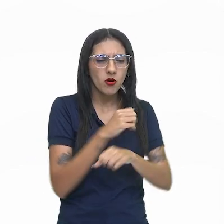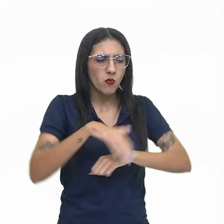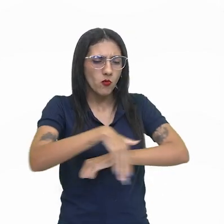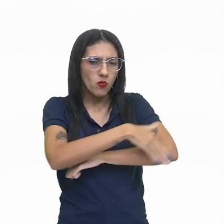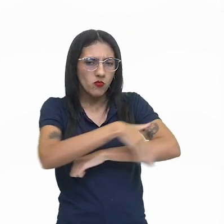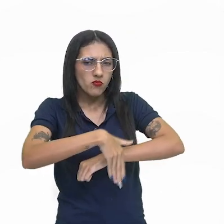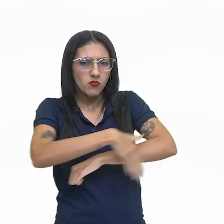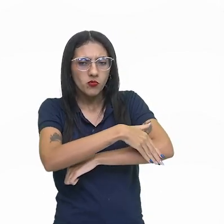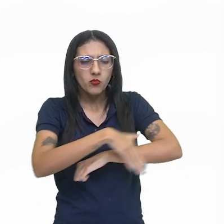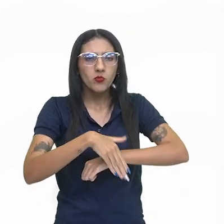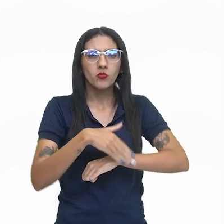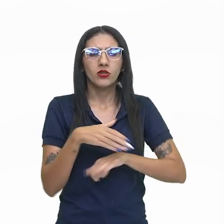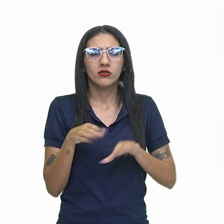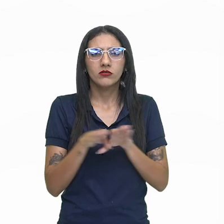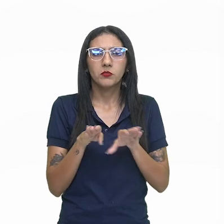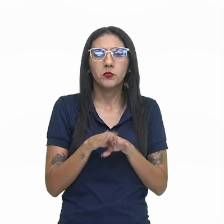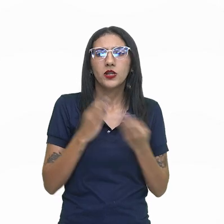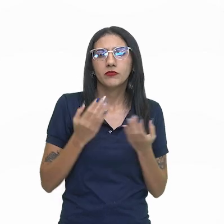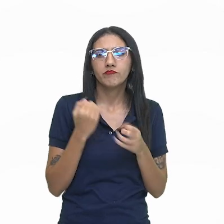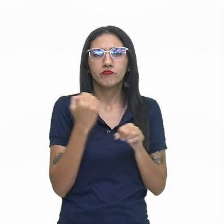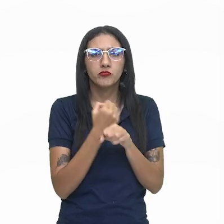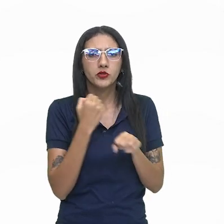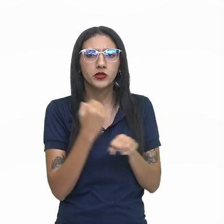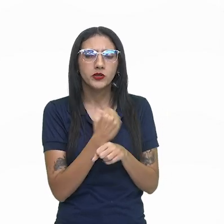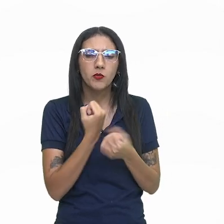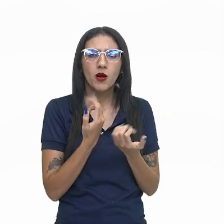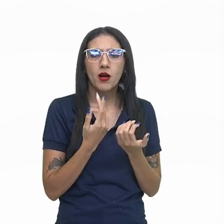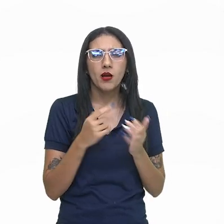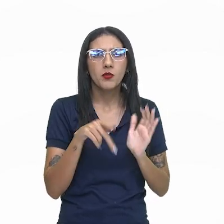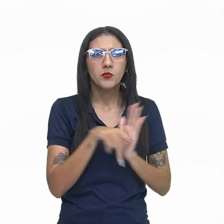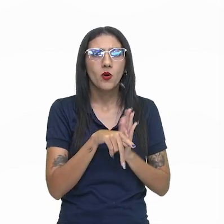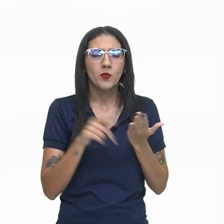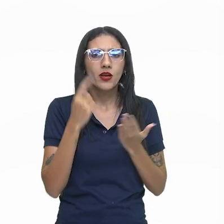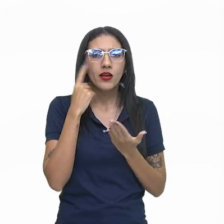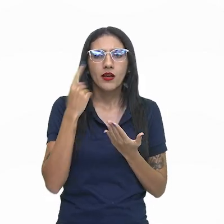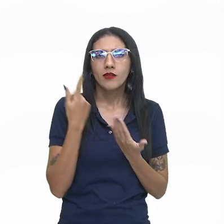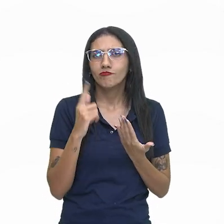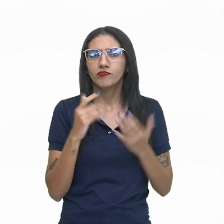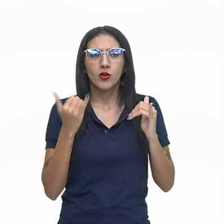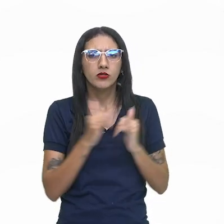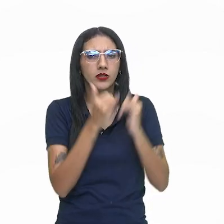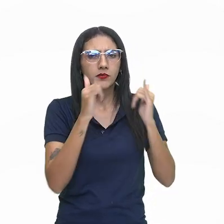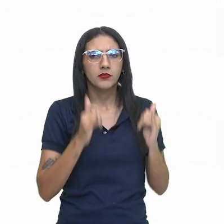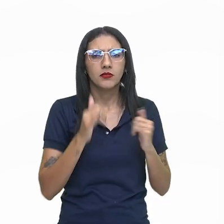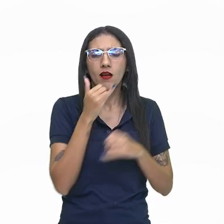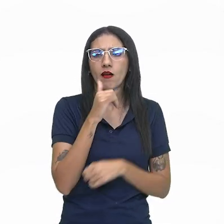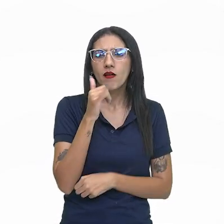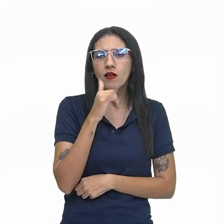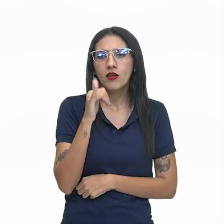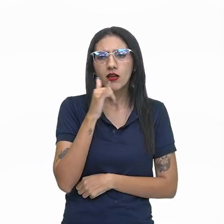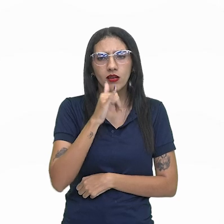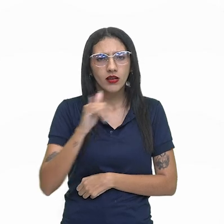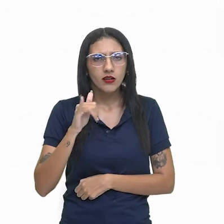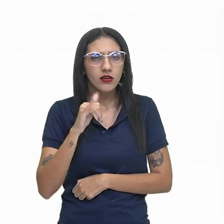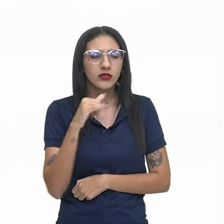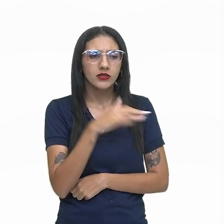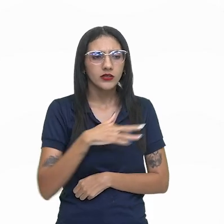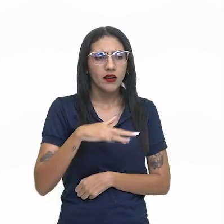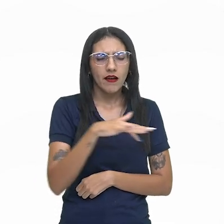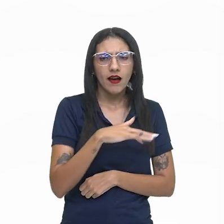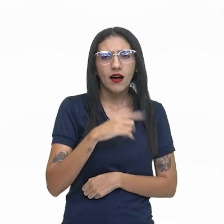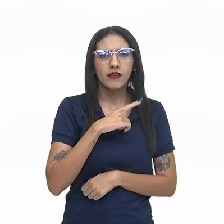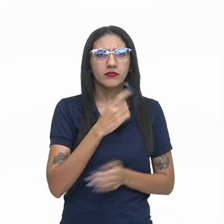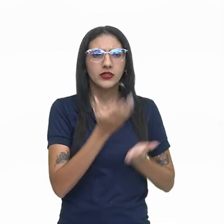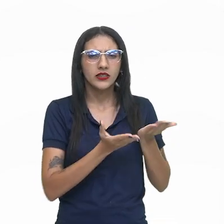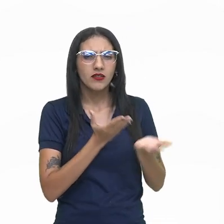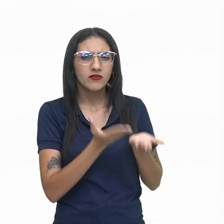estradas, com a questão relacionada ali à energia elétrica, por exemplo, pessoas que trabalham, né, em